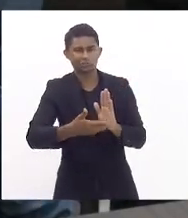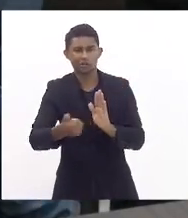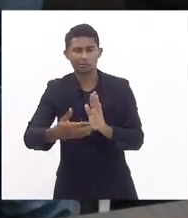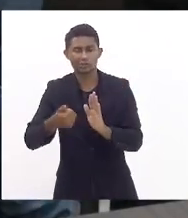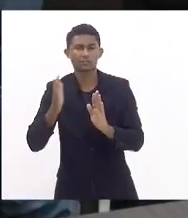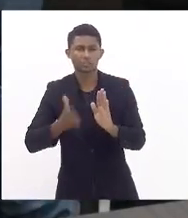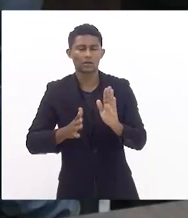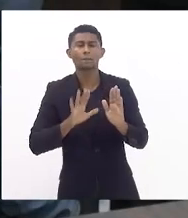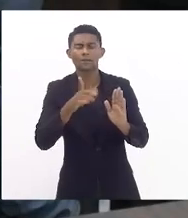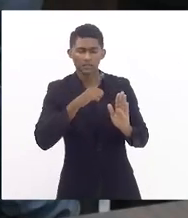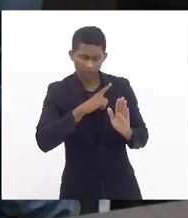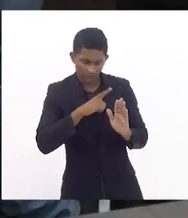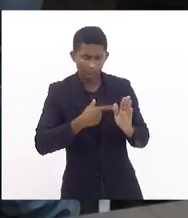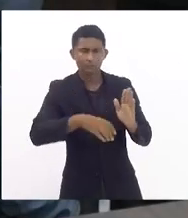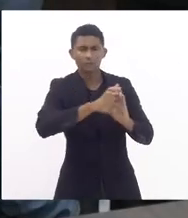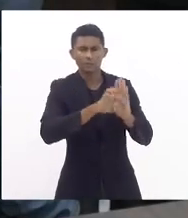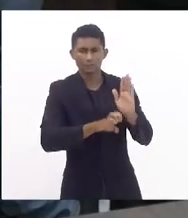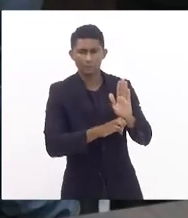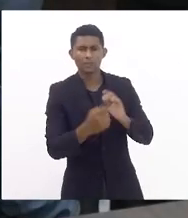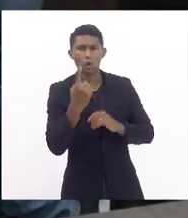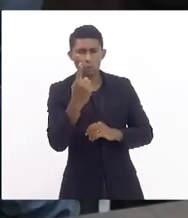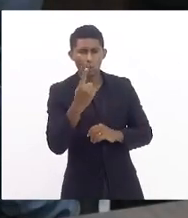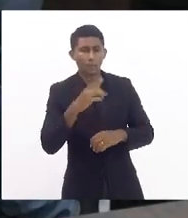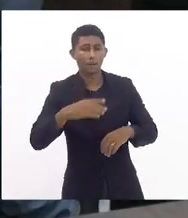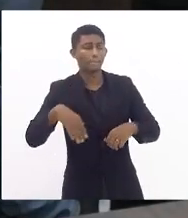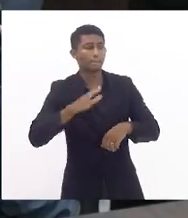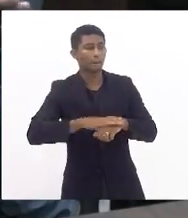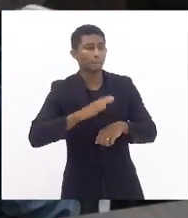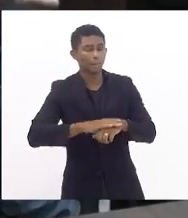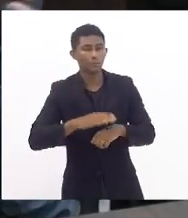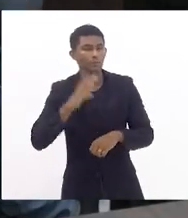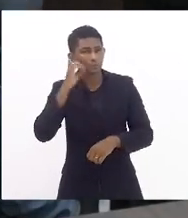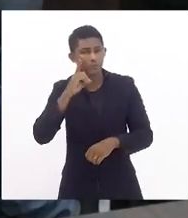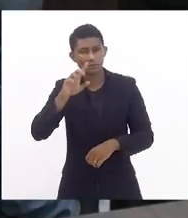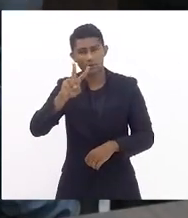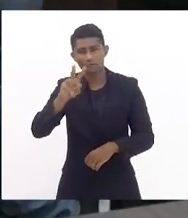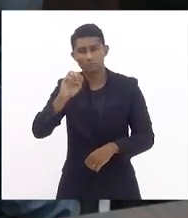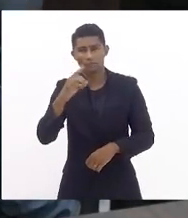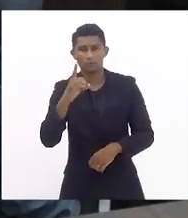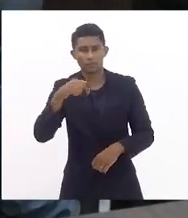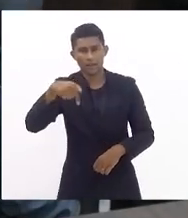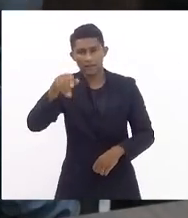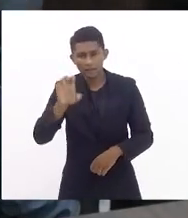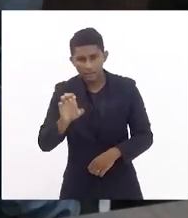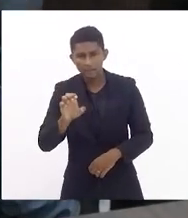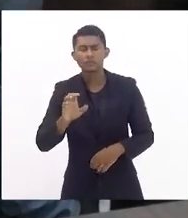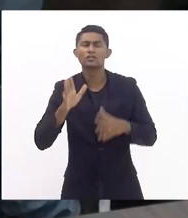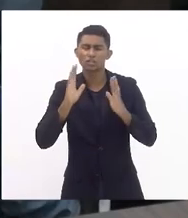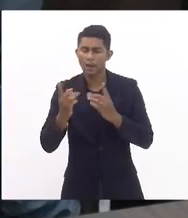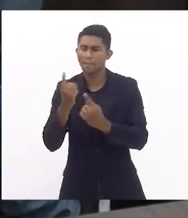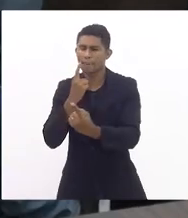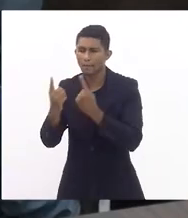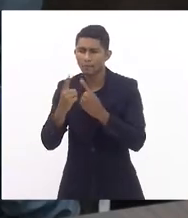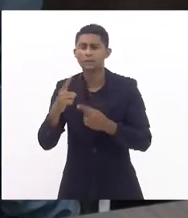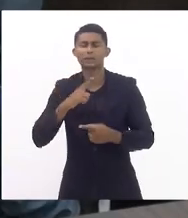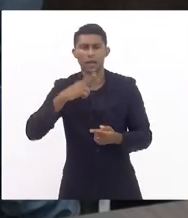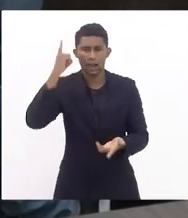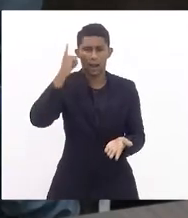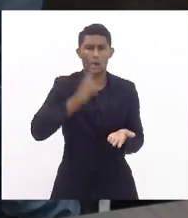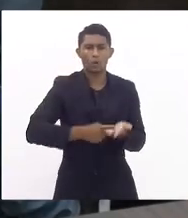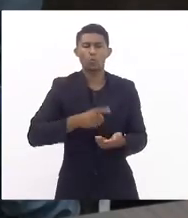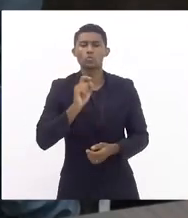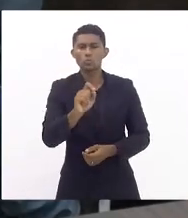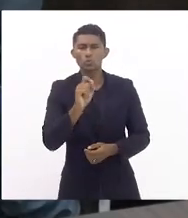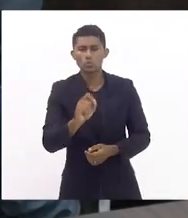mas há uma emenda do deputado Valdec, também conversamos agora, e há um acordo de procedimentos para que eu,